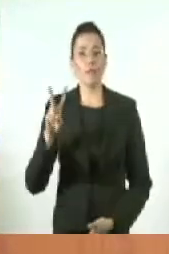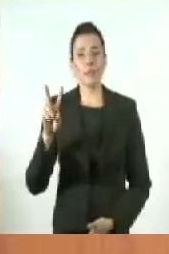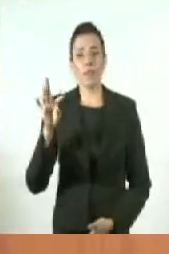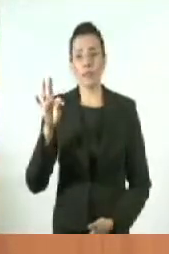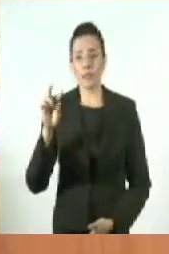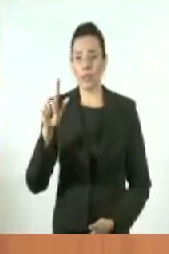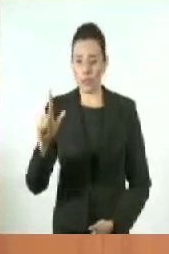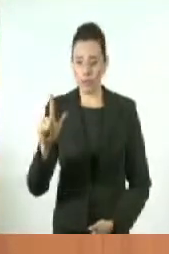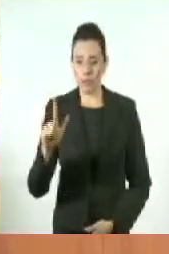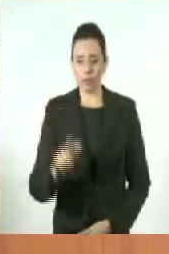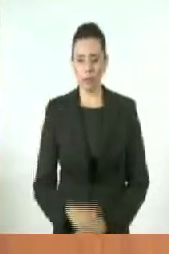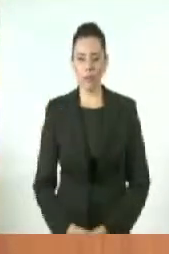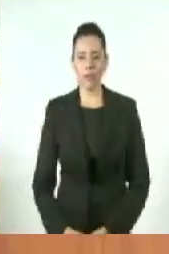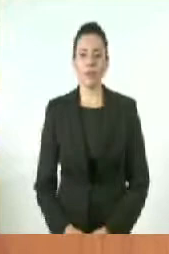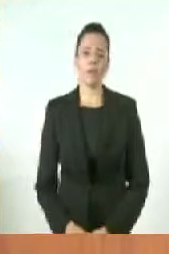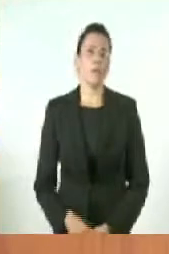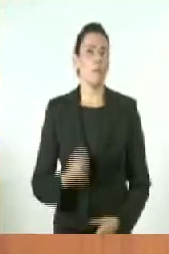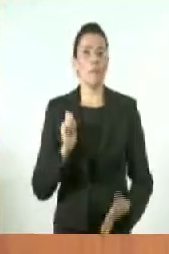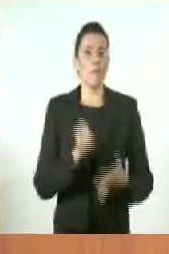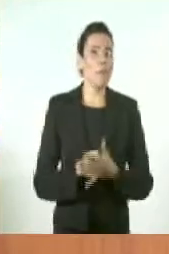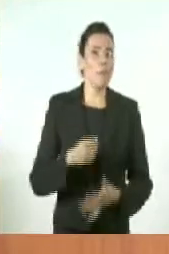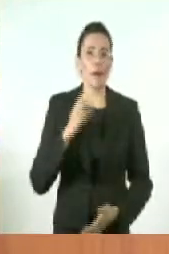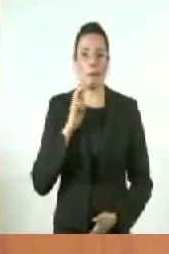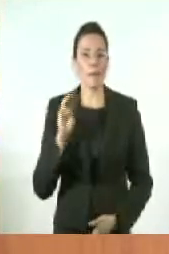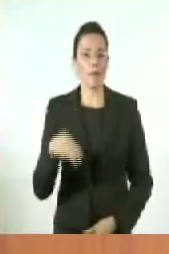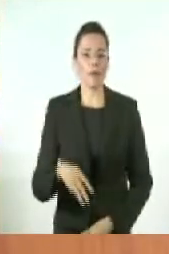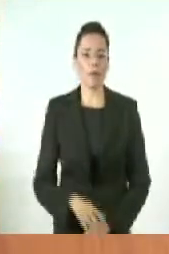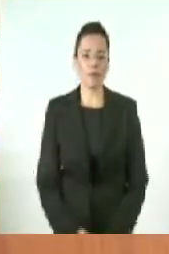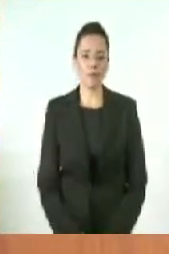presta informação? Tantos milhões. Aí o governo